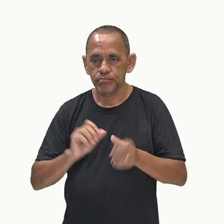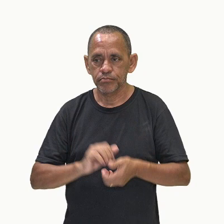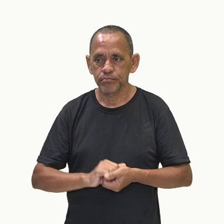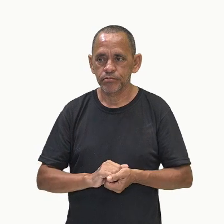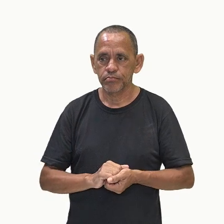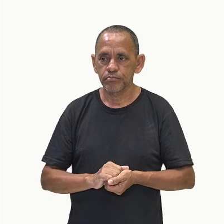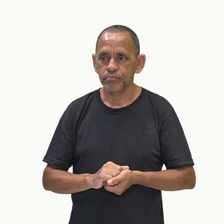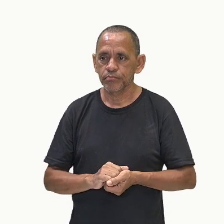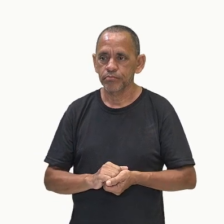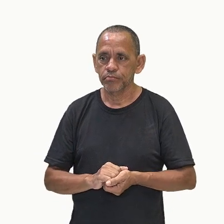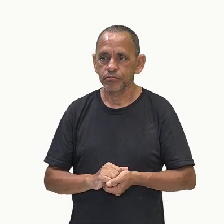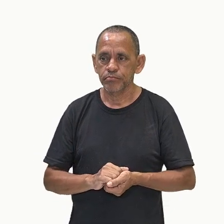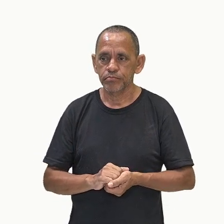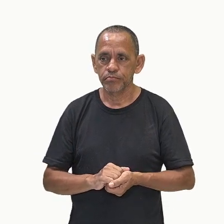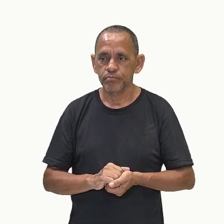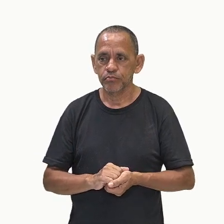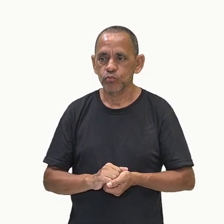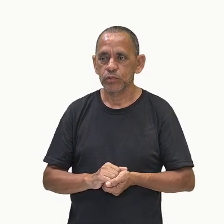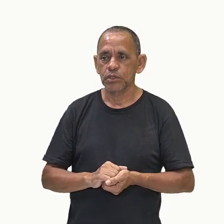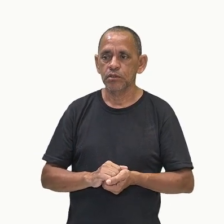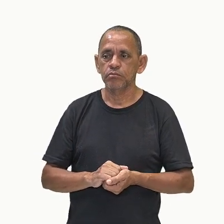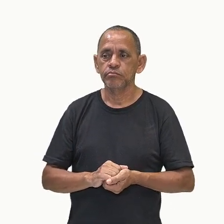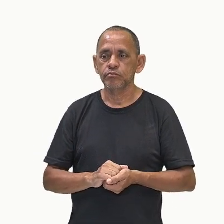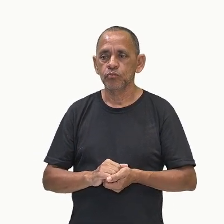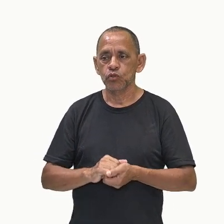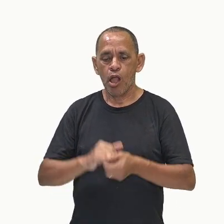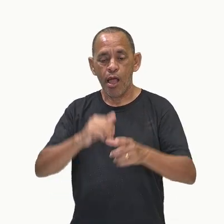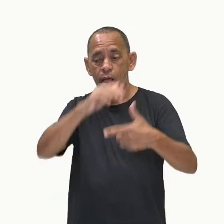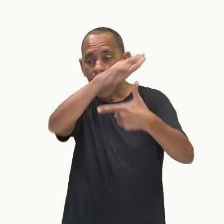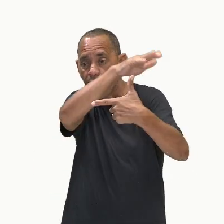colocar aqui 3 e 3.